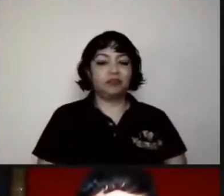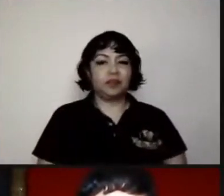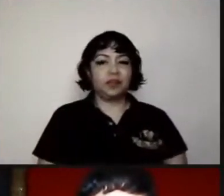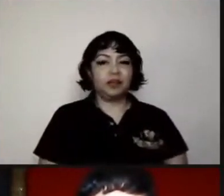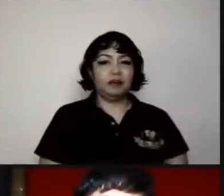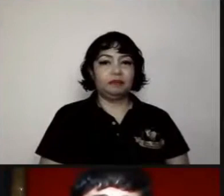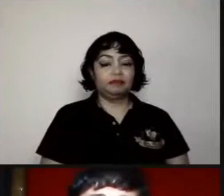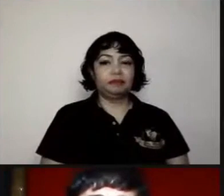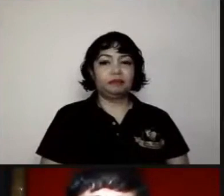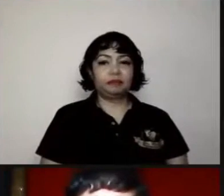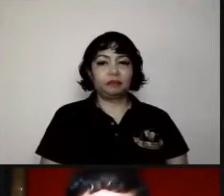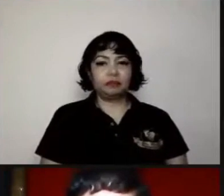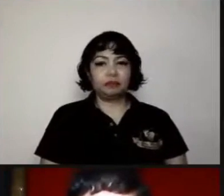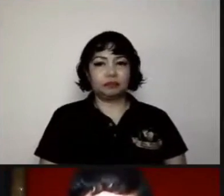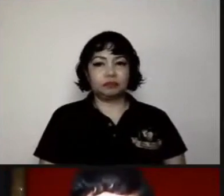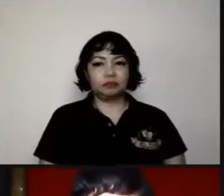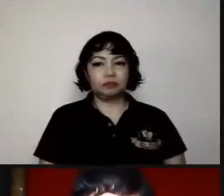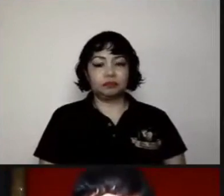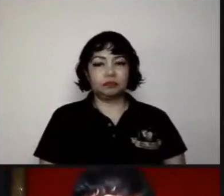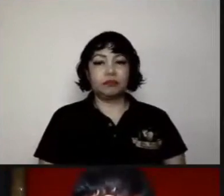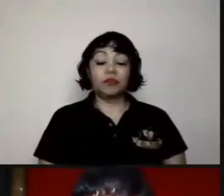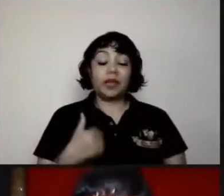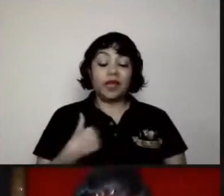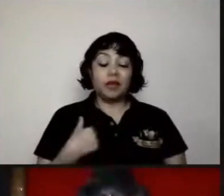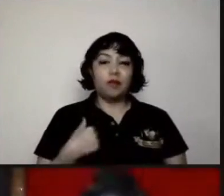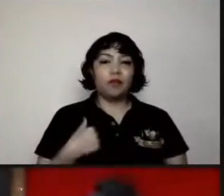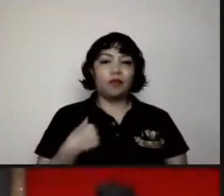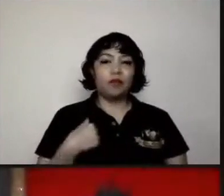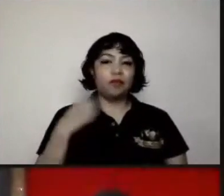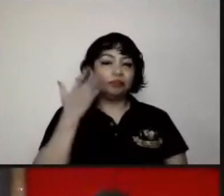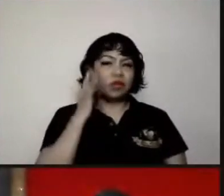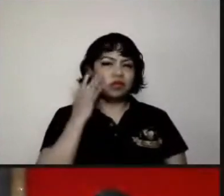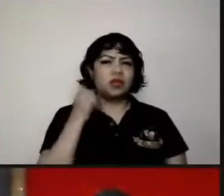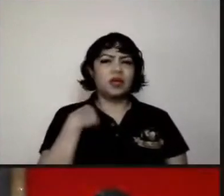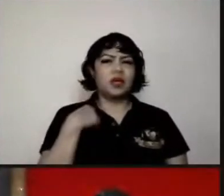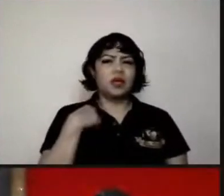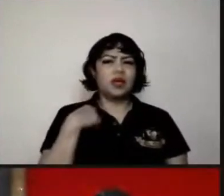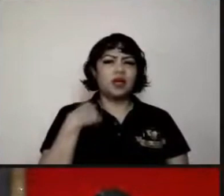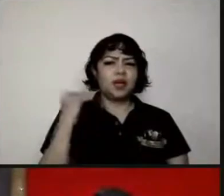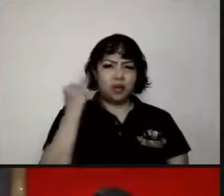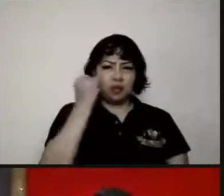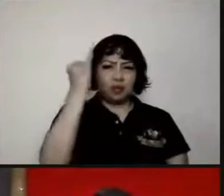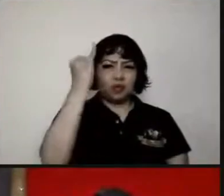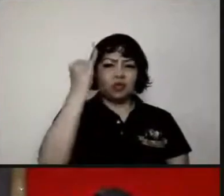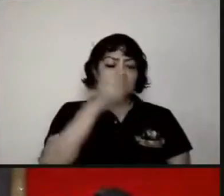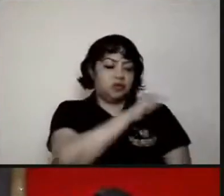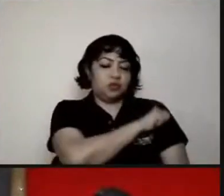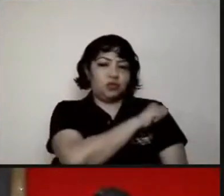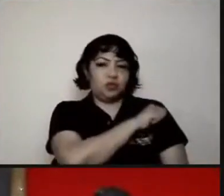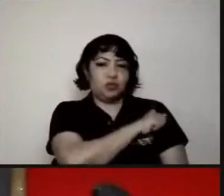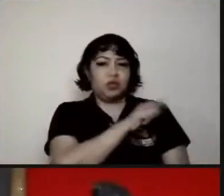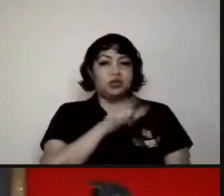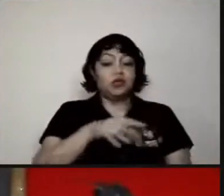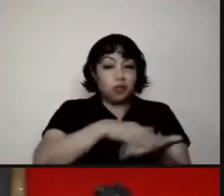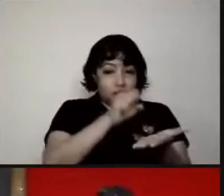Brasil. Eu considero importante a gente estar, para os estudantes, né, que vão se